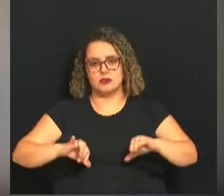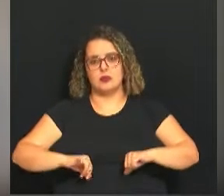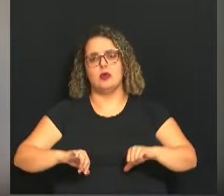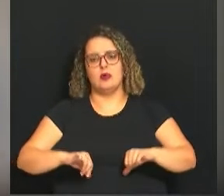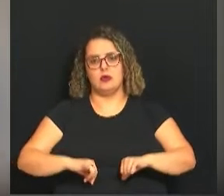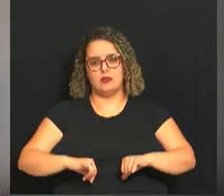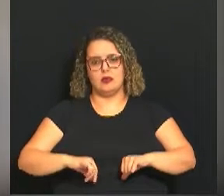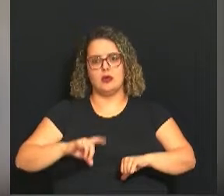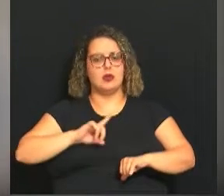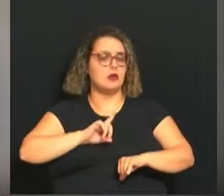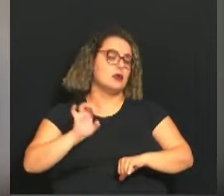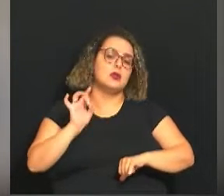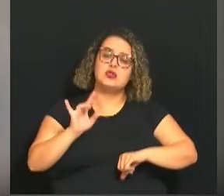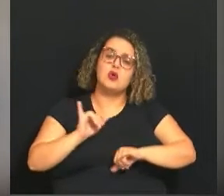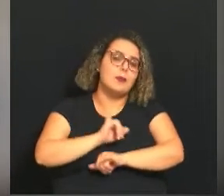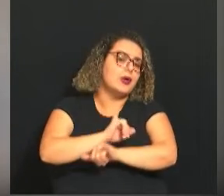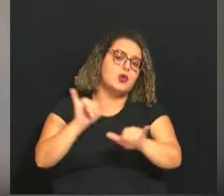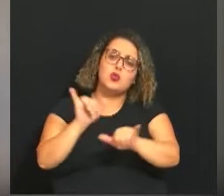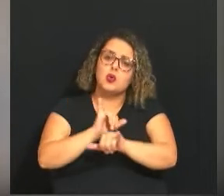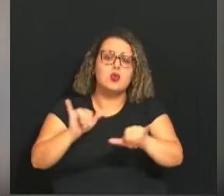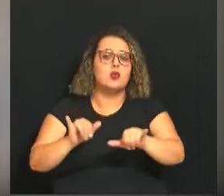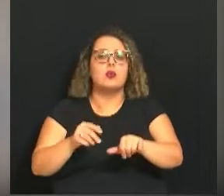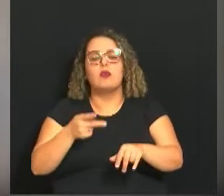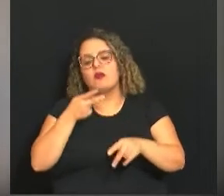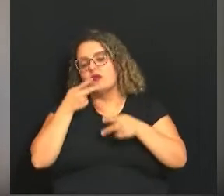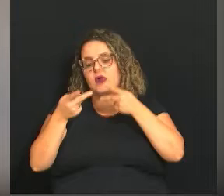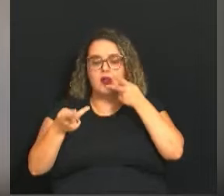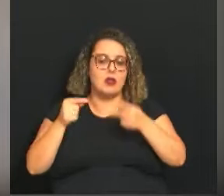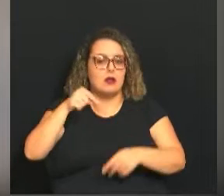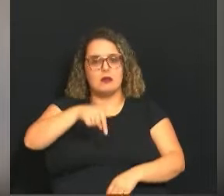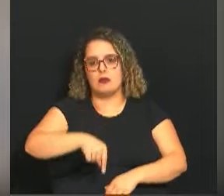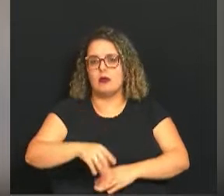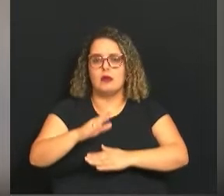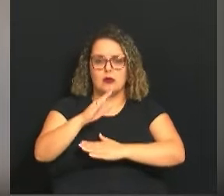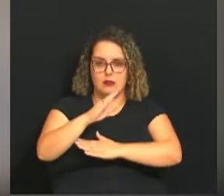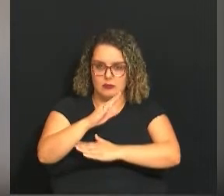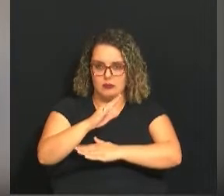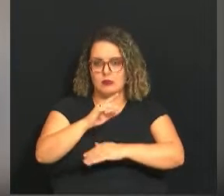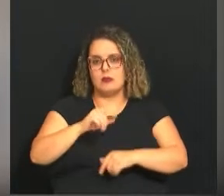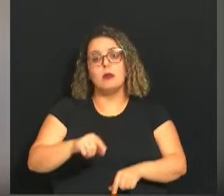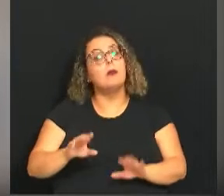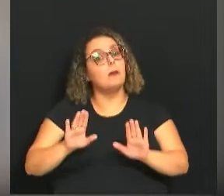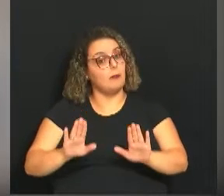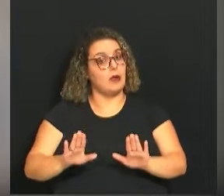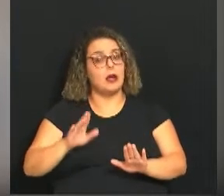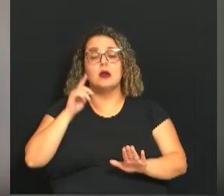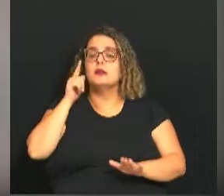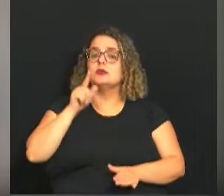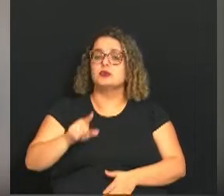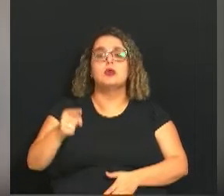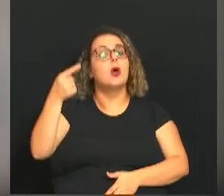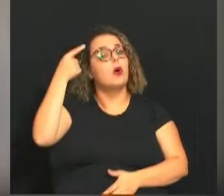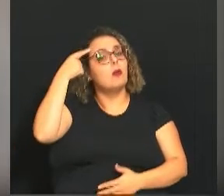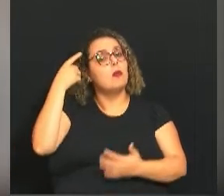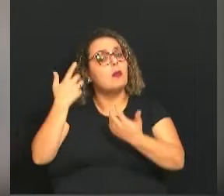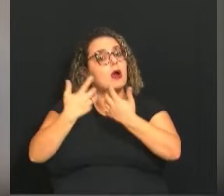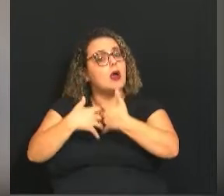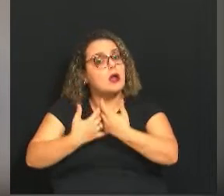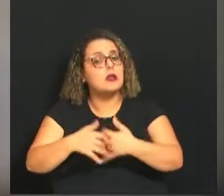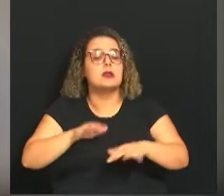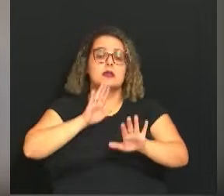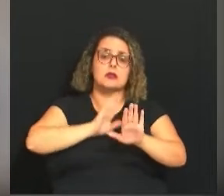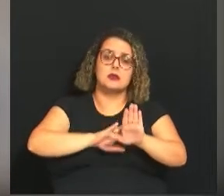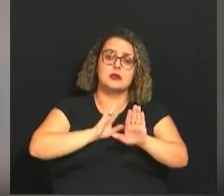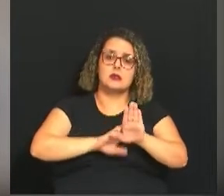uma notícia comentada aqui no comentário de vereadores, mas que a gente consiga pensar em ações e não deixe